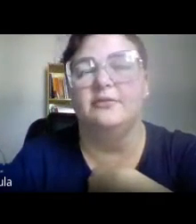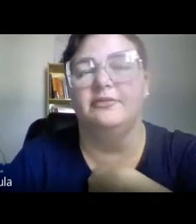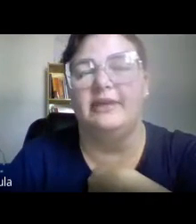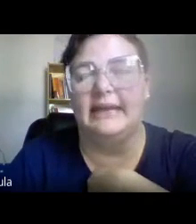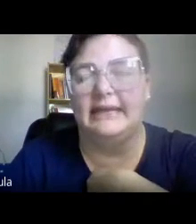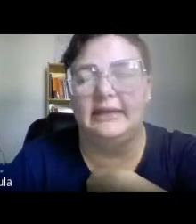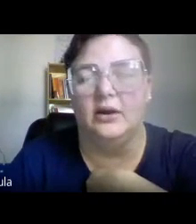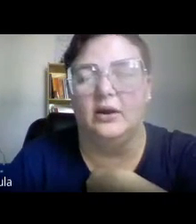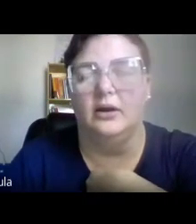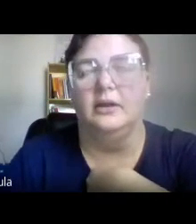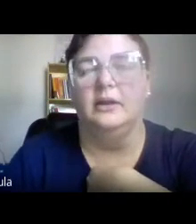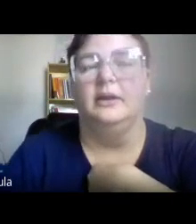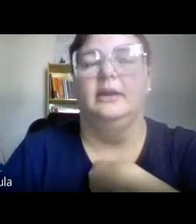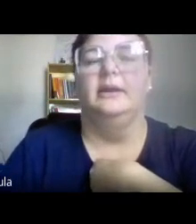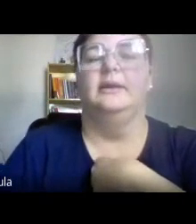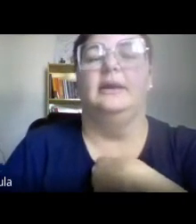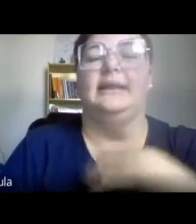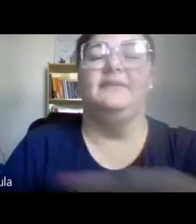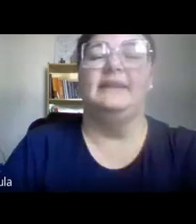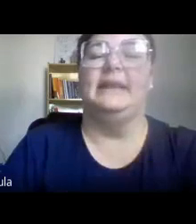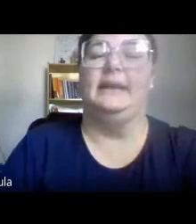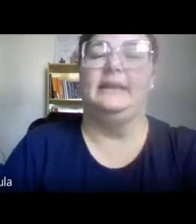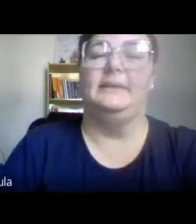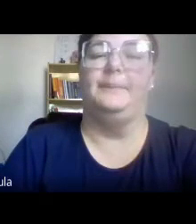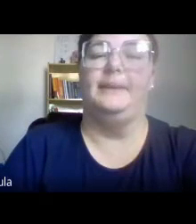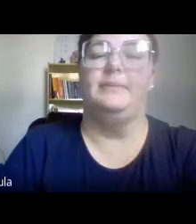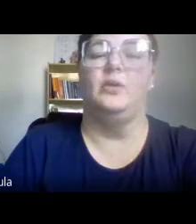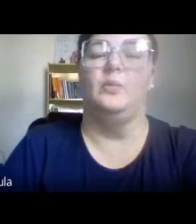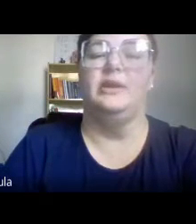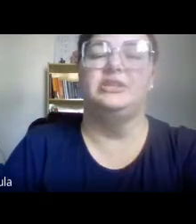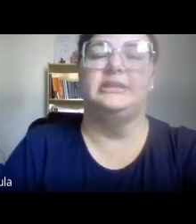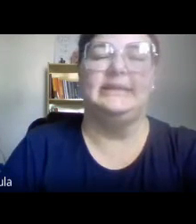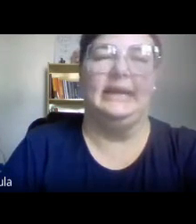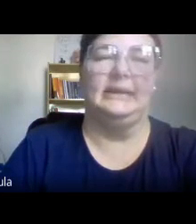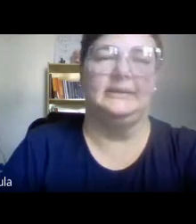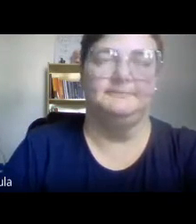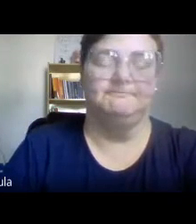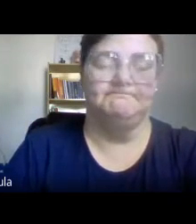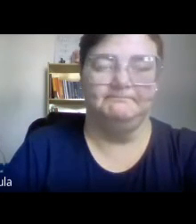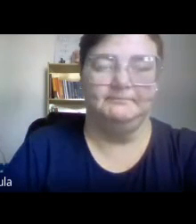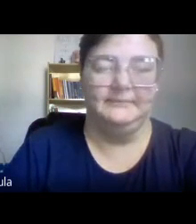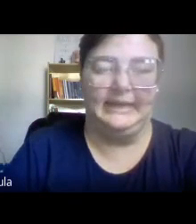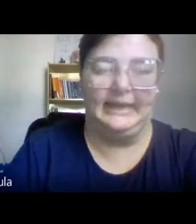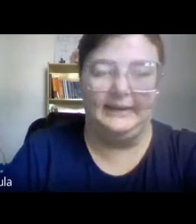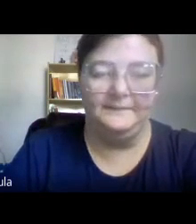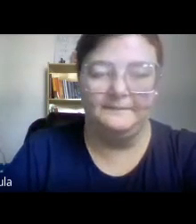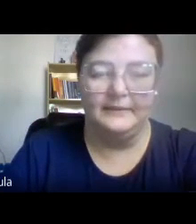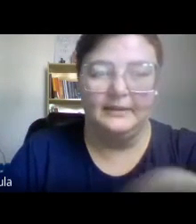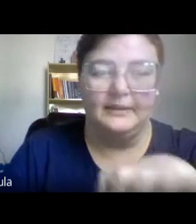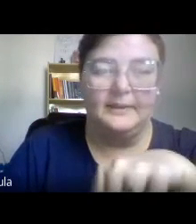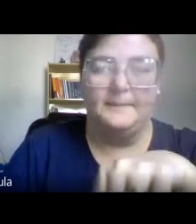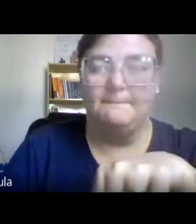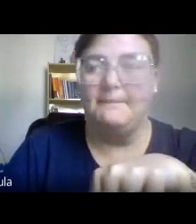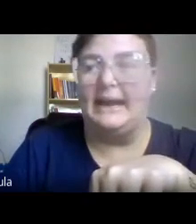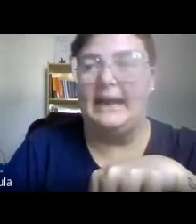Vocês vão vir aqui, ó. Aqui tá para mim como editar, tá?